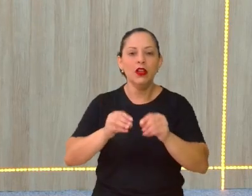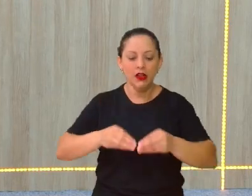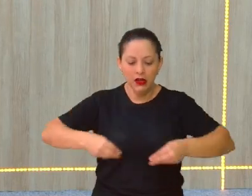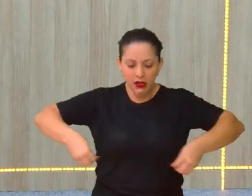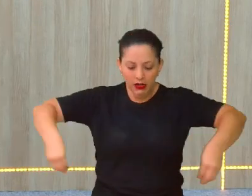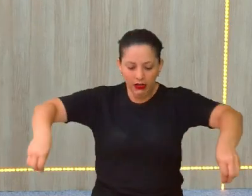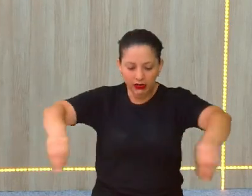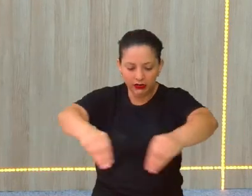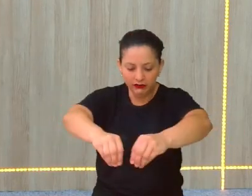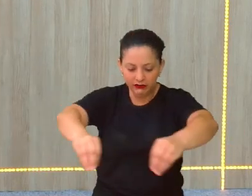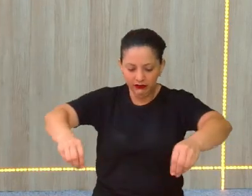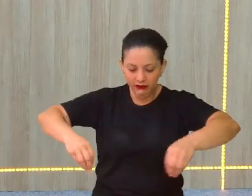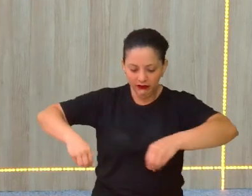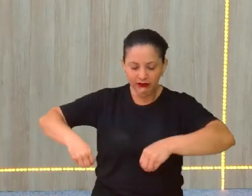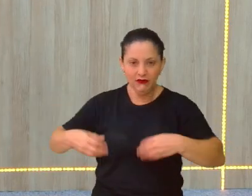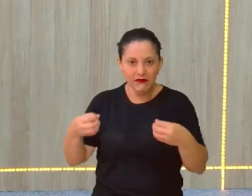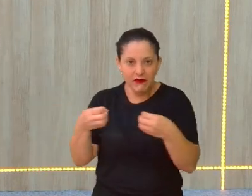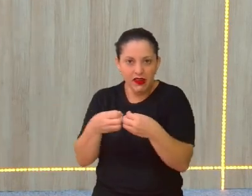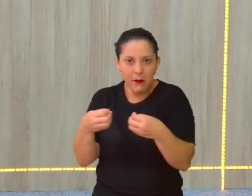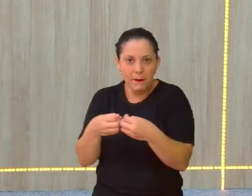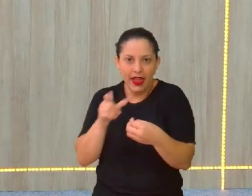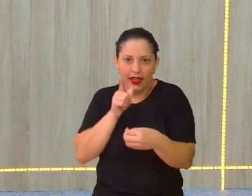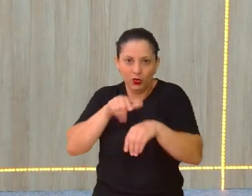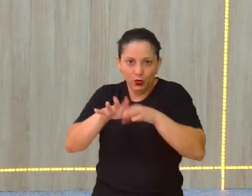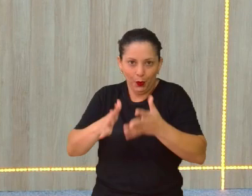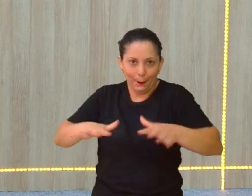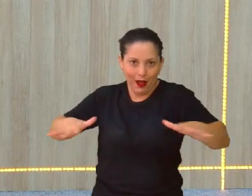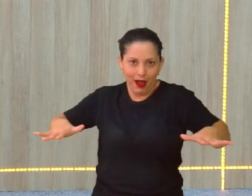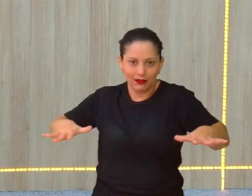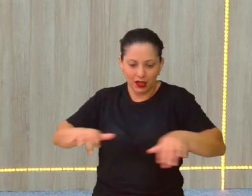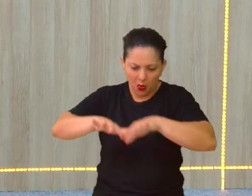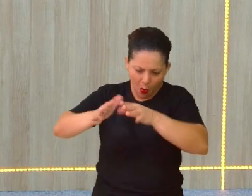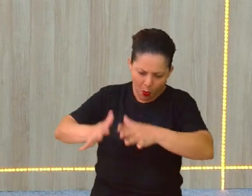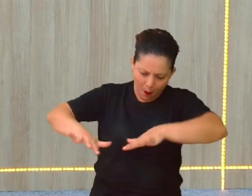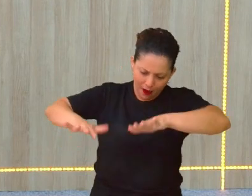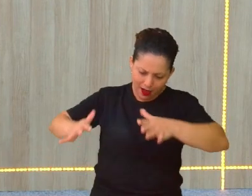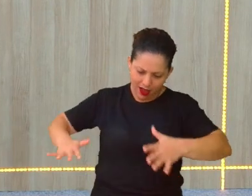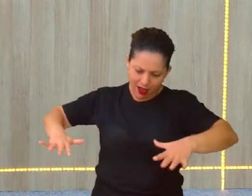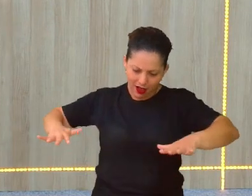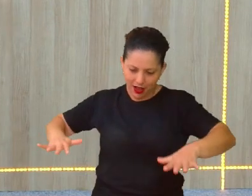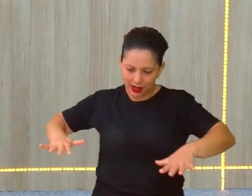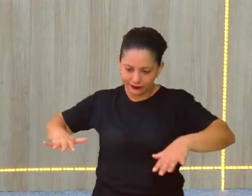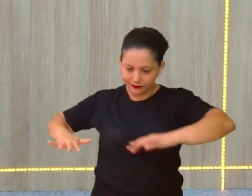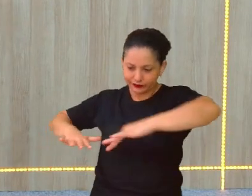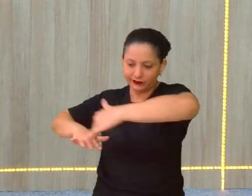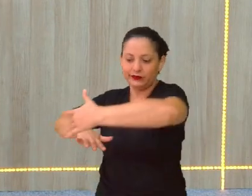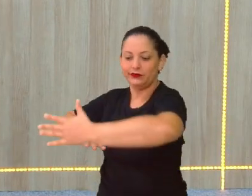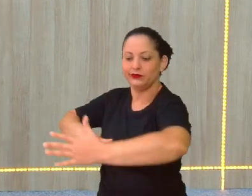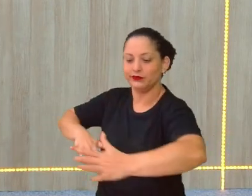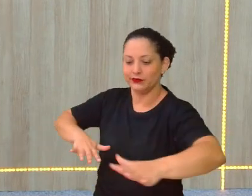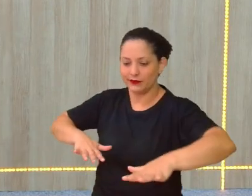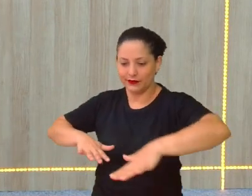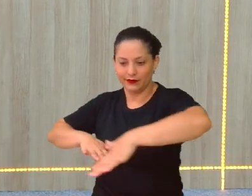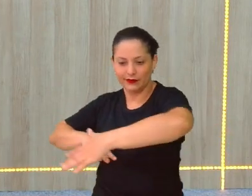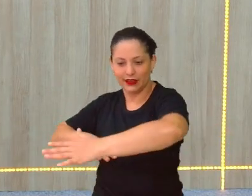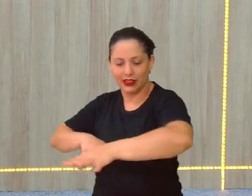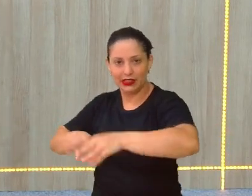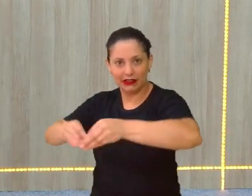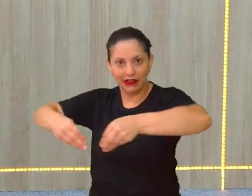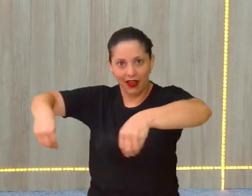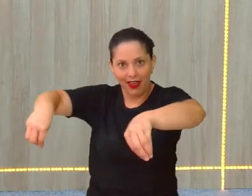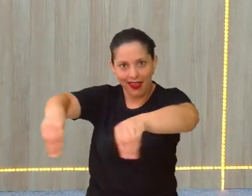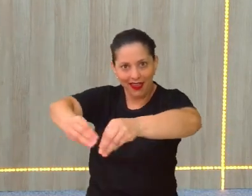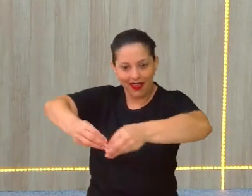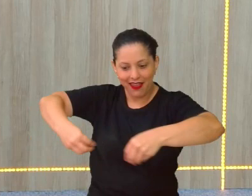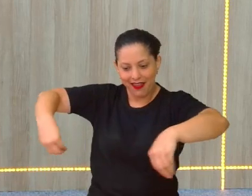que adentra para o mar. Então veja, o continente está vindo, ó, aí ele entrou aqui, certo, e forma